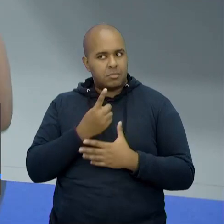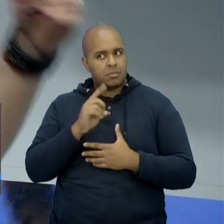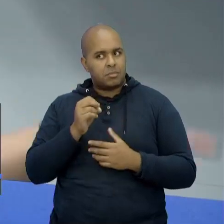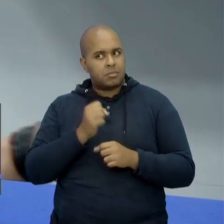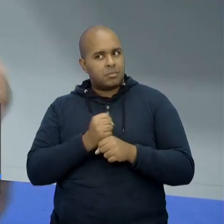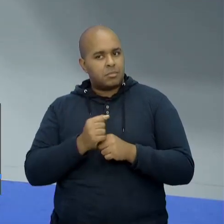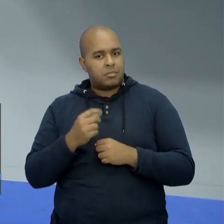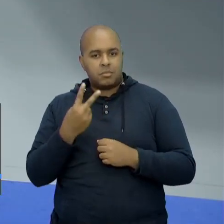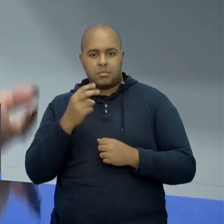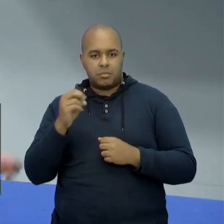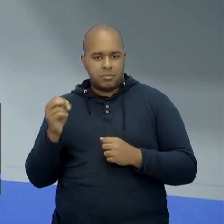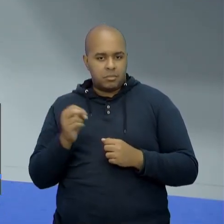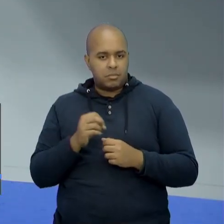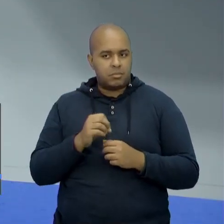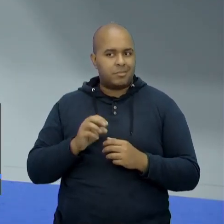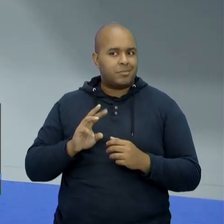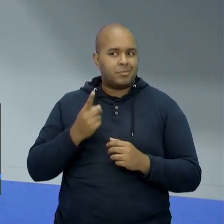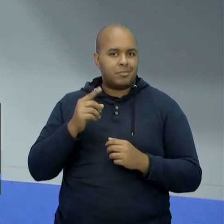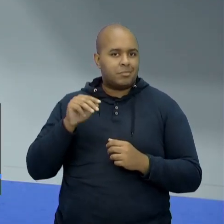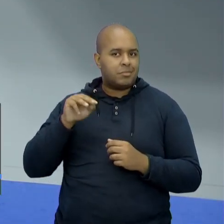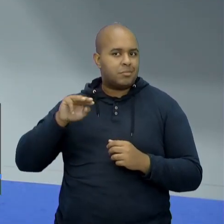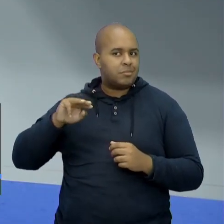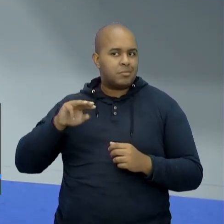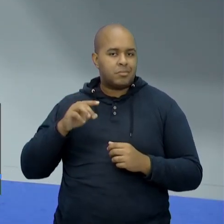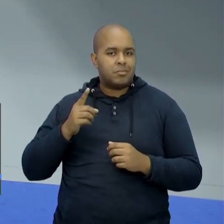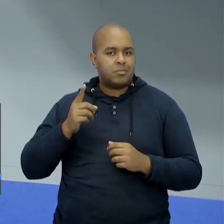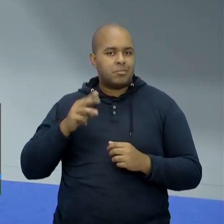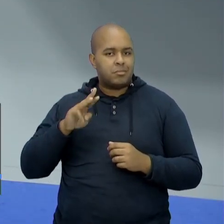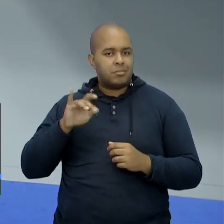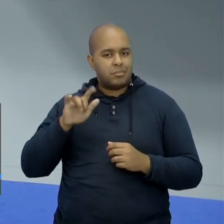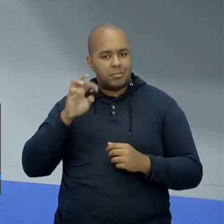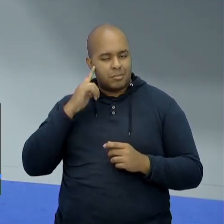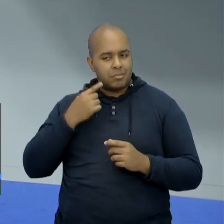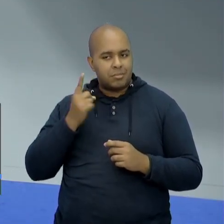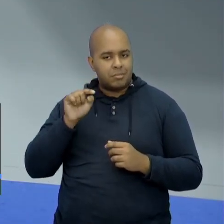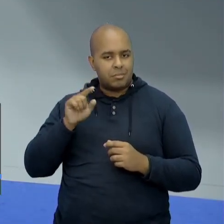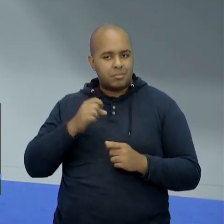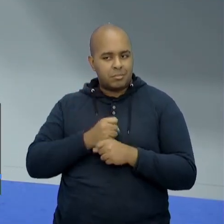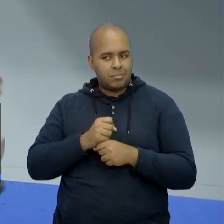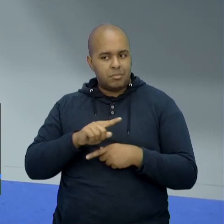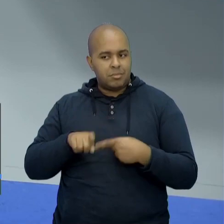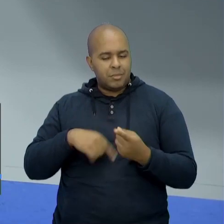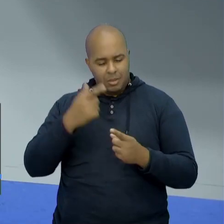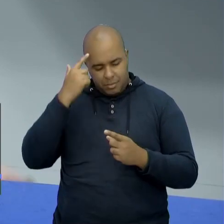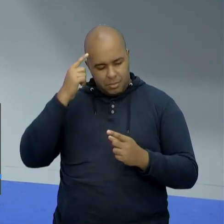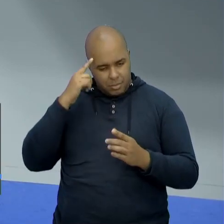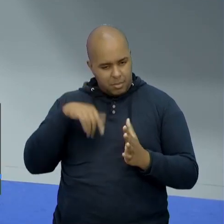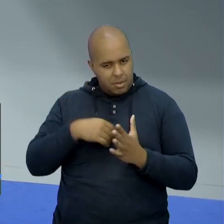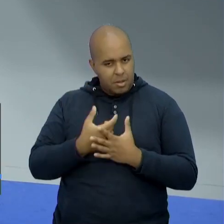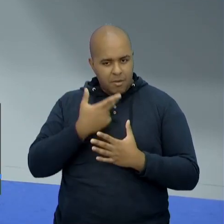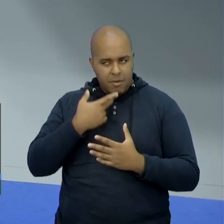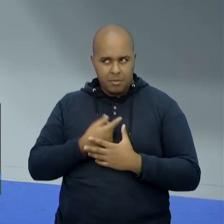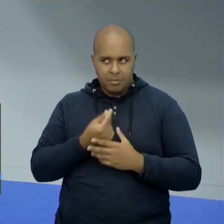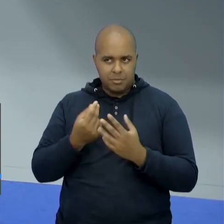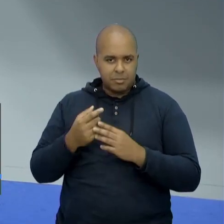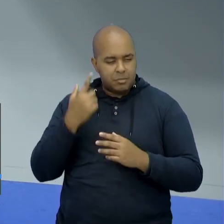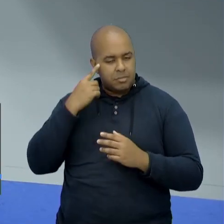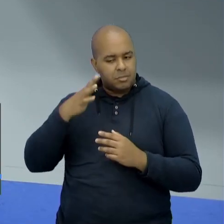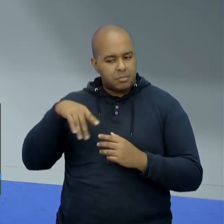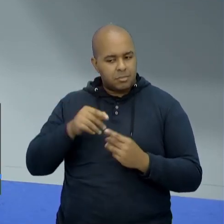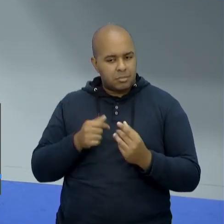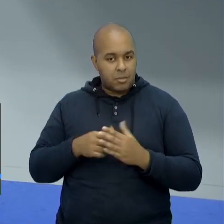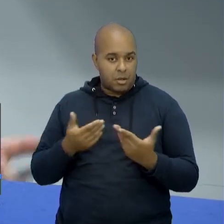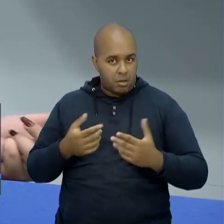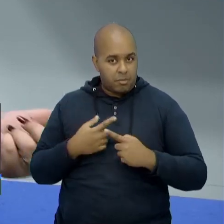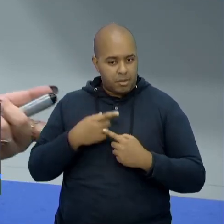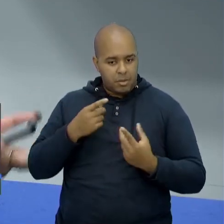é daqui 200, é daqui 1 milênio. E o financeiro é muito isso. Quando a gente pensa pelo lado financeiro, é porque o lado financeiro é o agora,